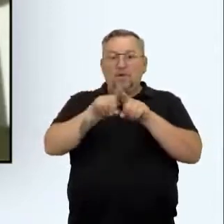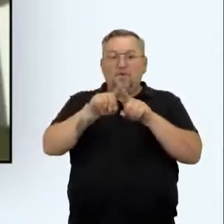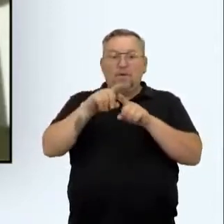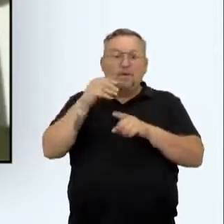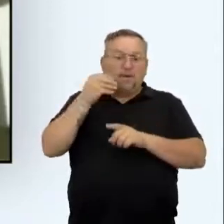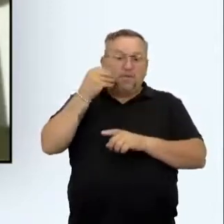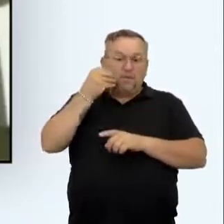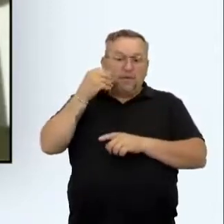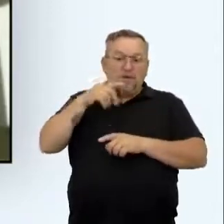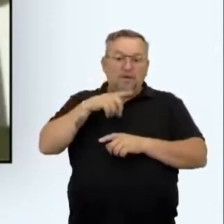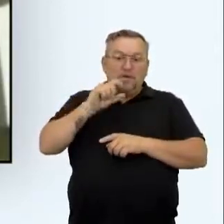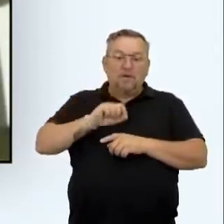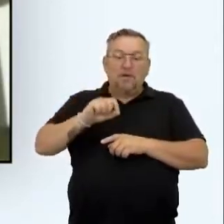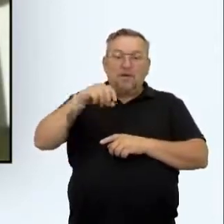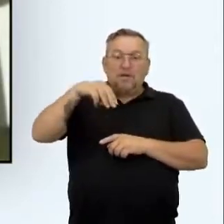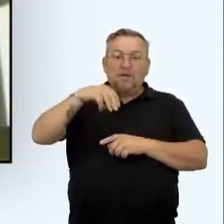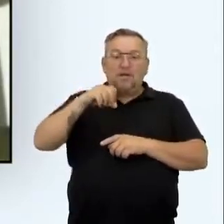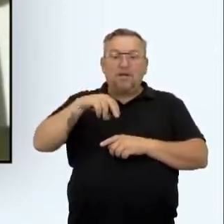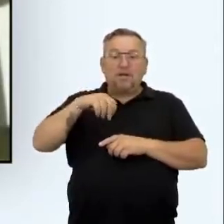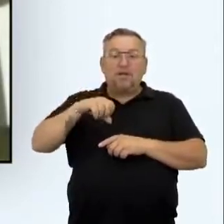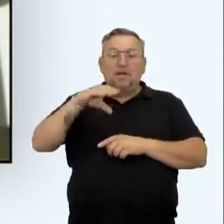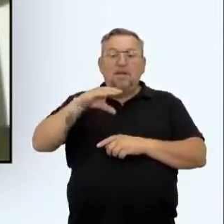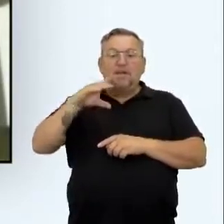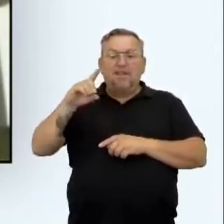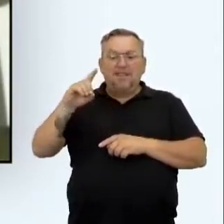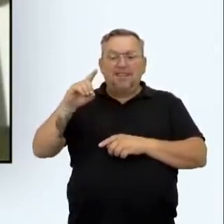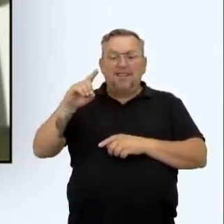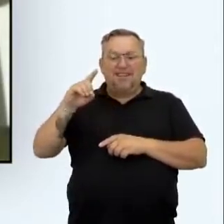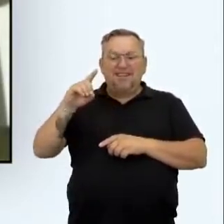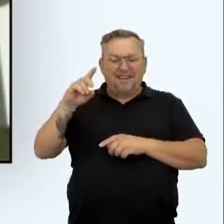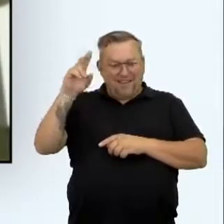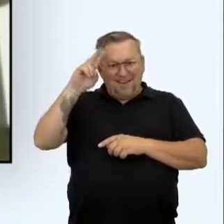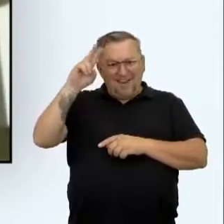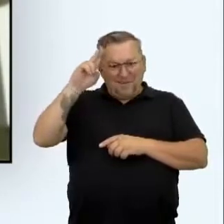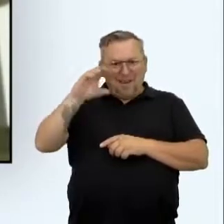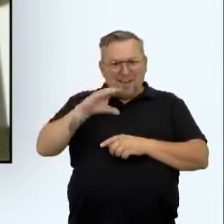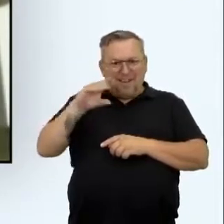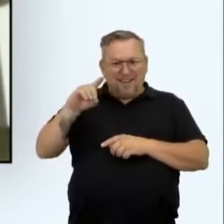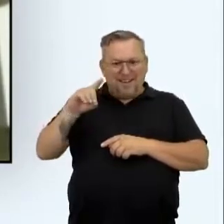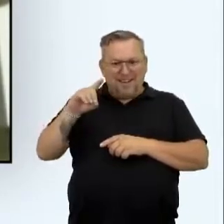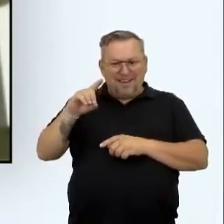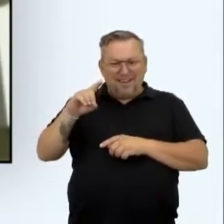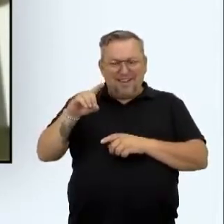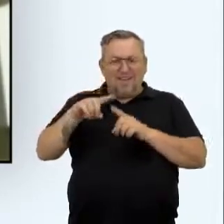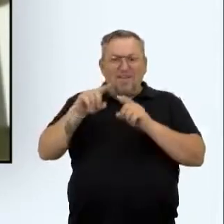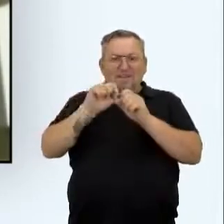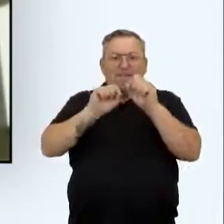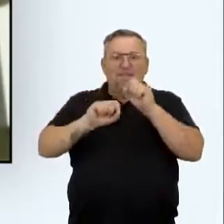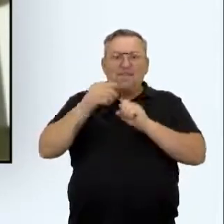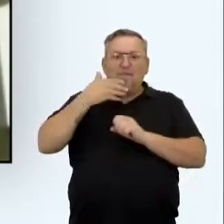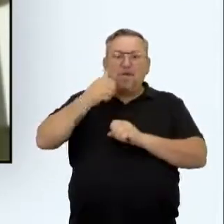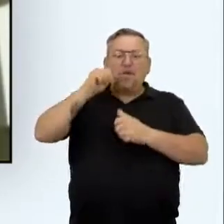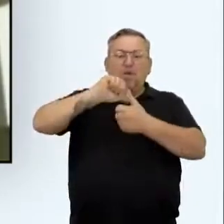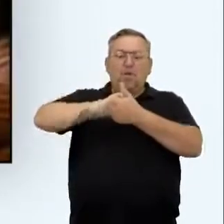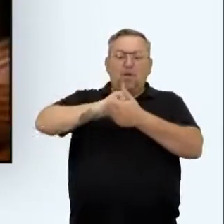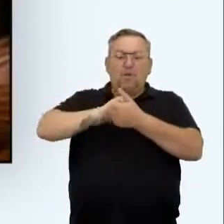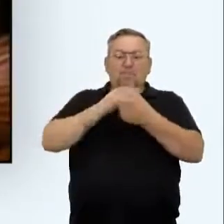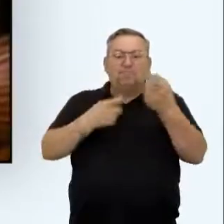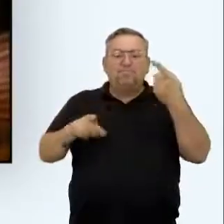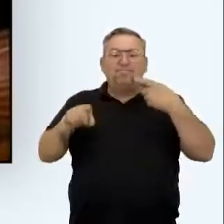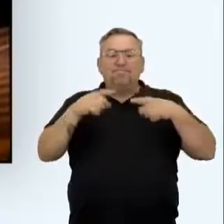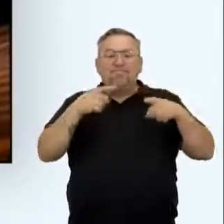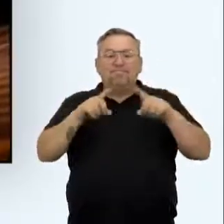experiência que você tem AM, FM e CD, né? Aquela experiência que você tem de maior quantidade de informação, melhor a qualidade de